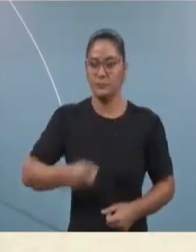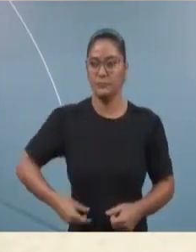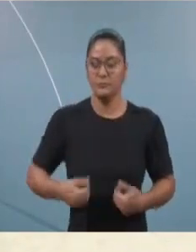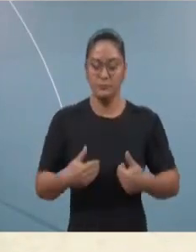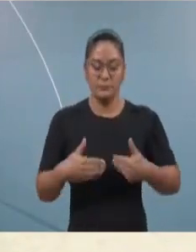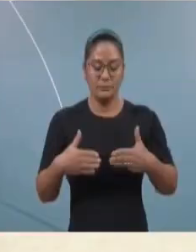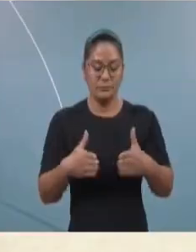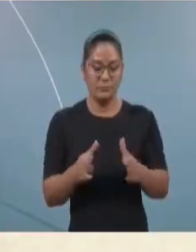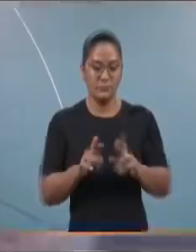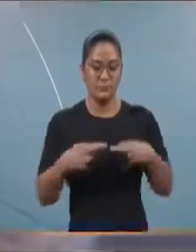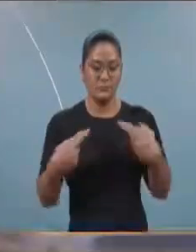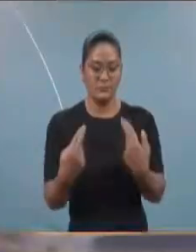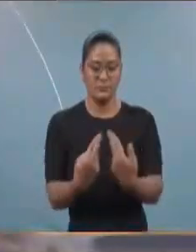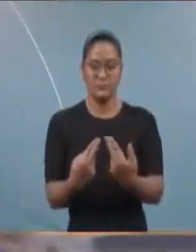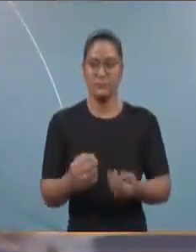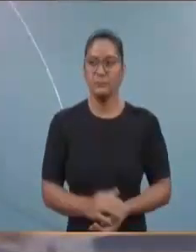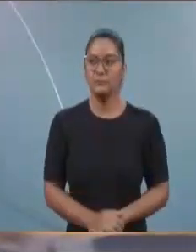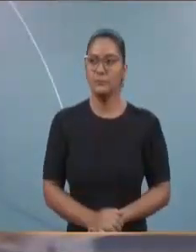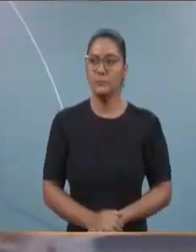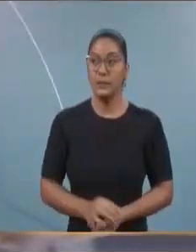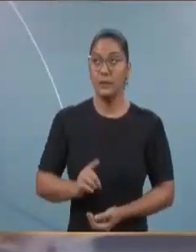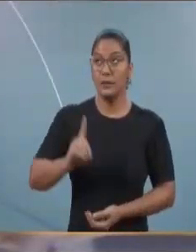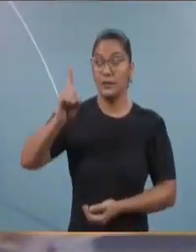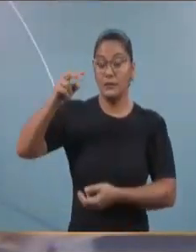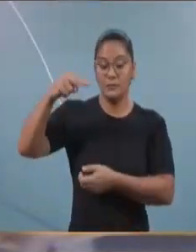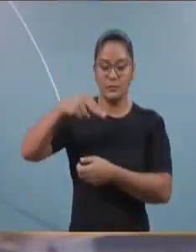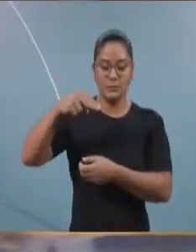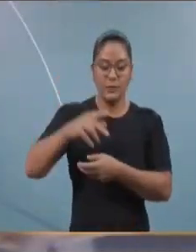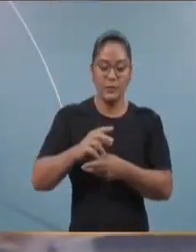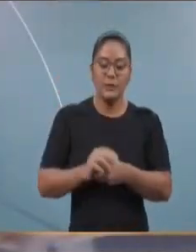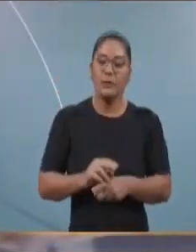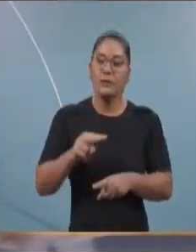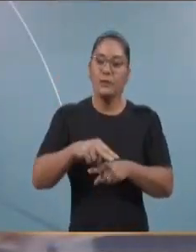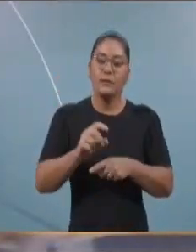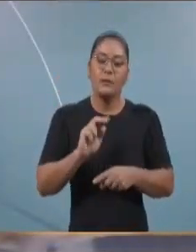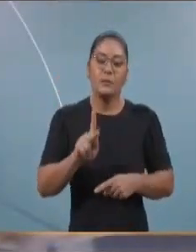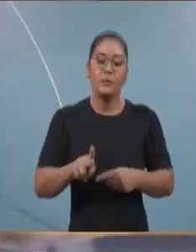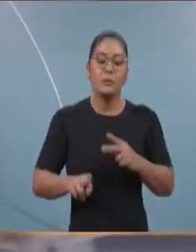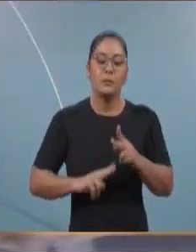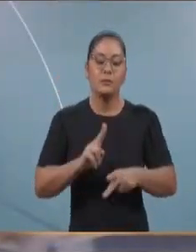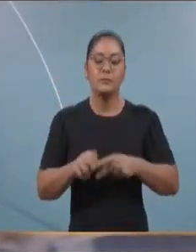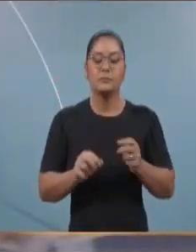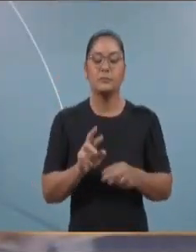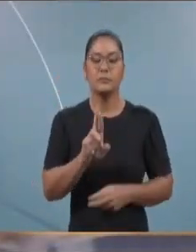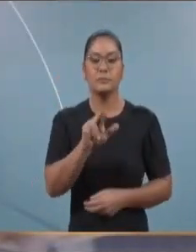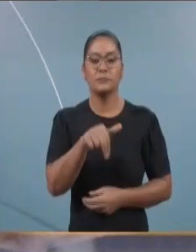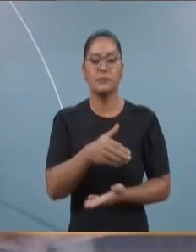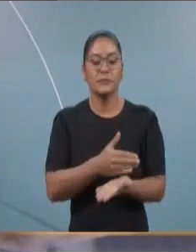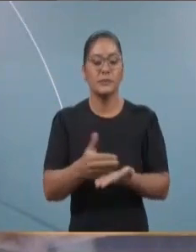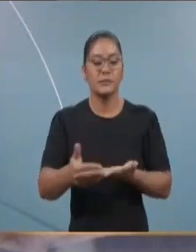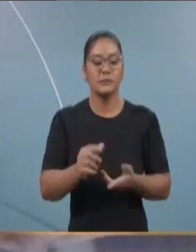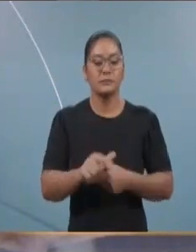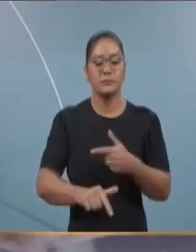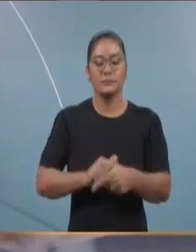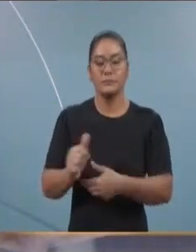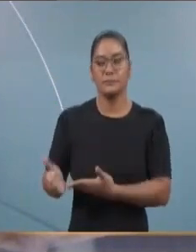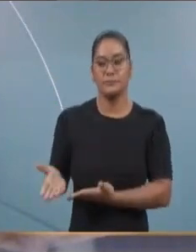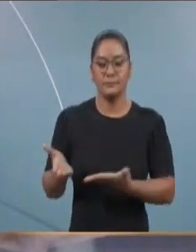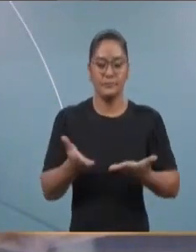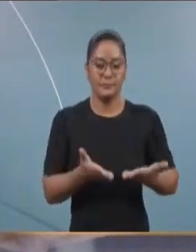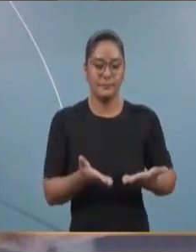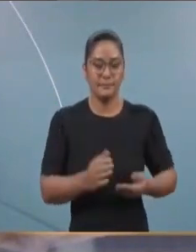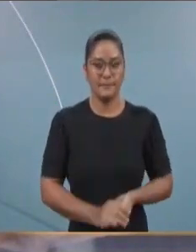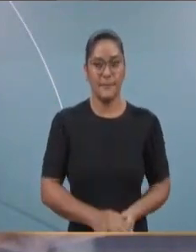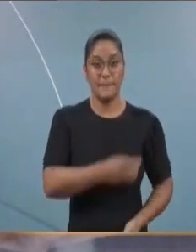número legal declaro aberta a sessão invocando a proteção de Deus em nome do povo do Rio Grande do Norte iniciamos nosso trabalho convito o deputado